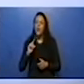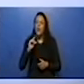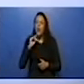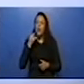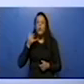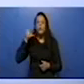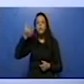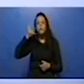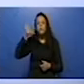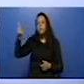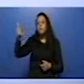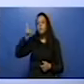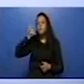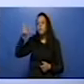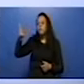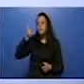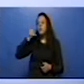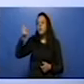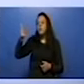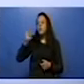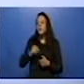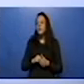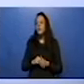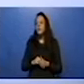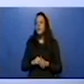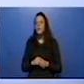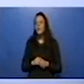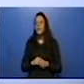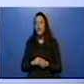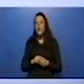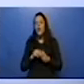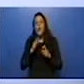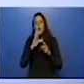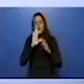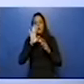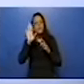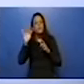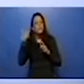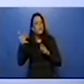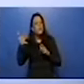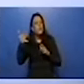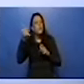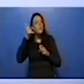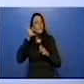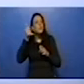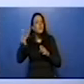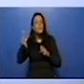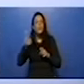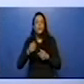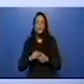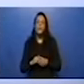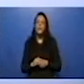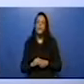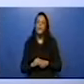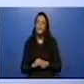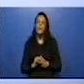um telefonema para alguém, dizendo que chamou, chamei, chamaram.